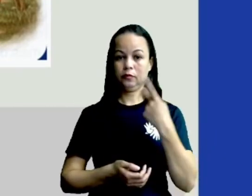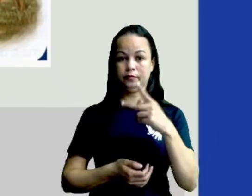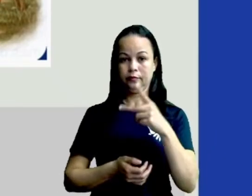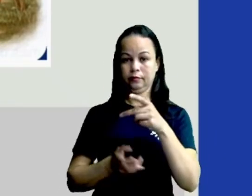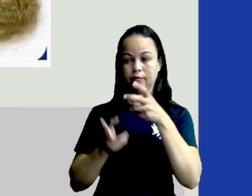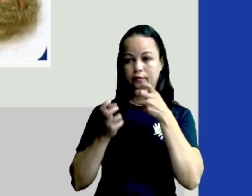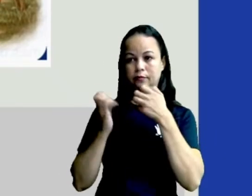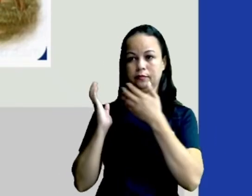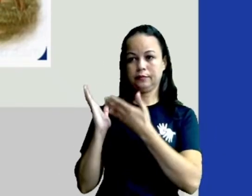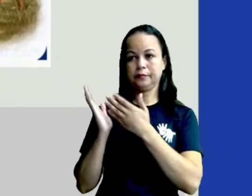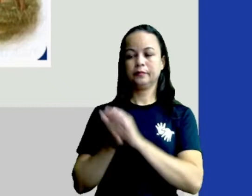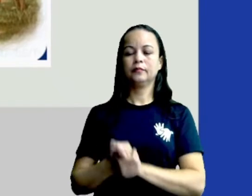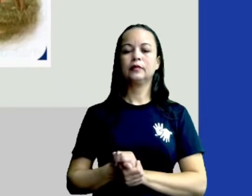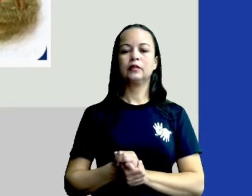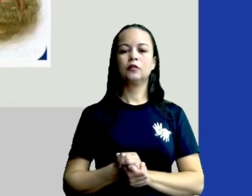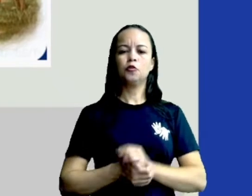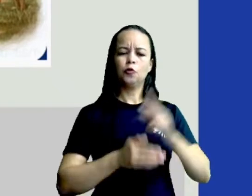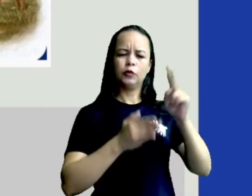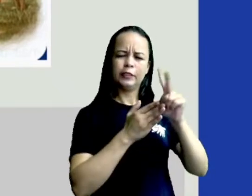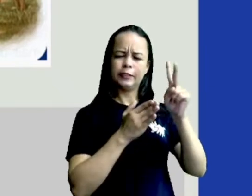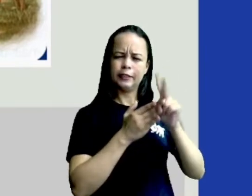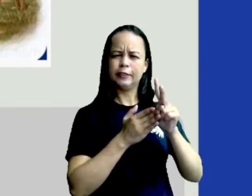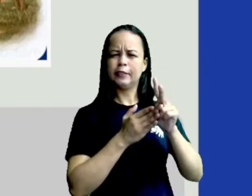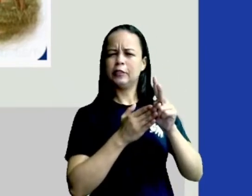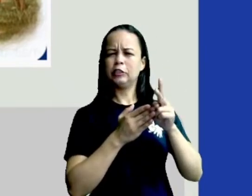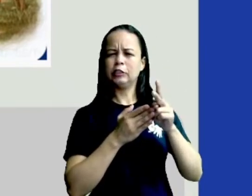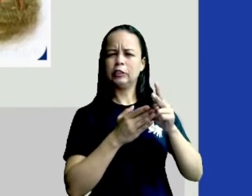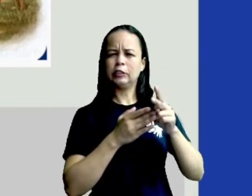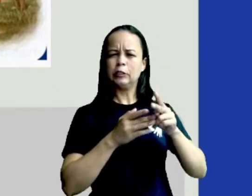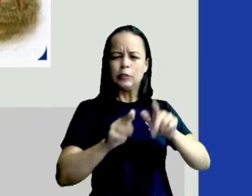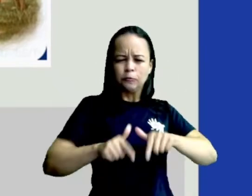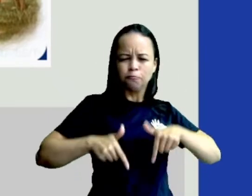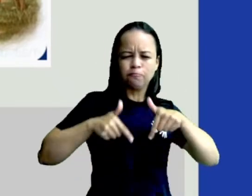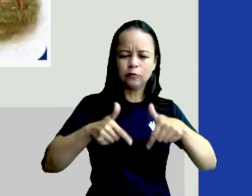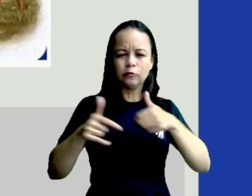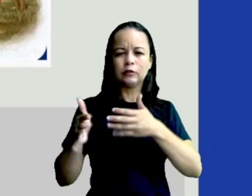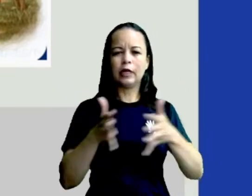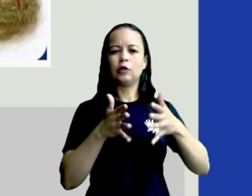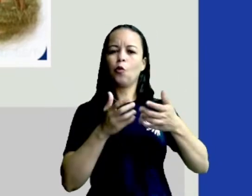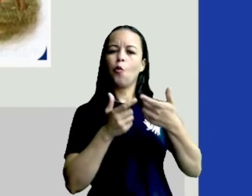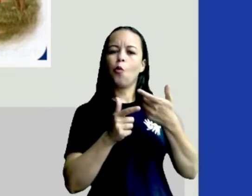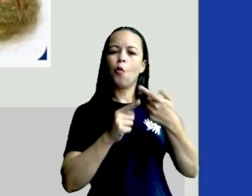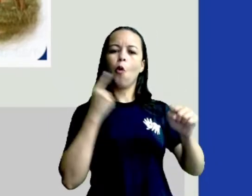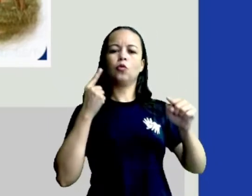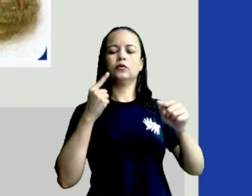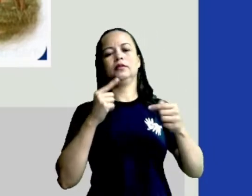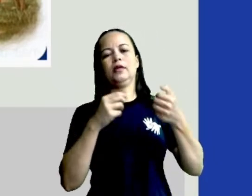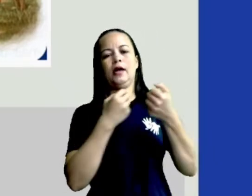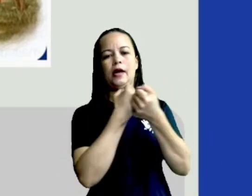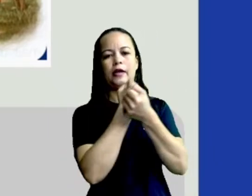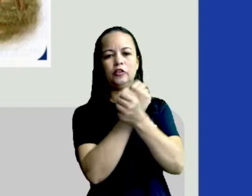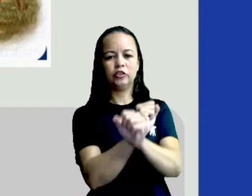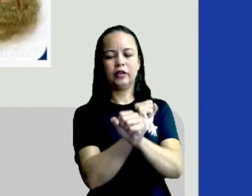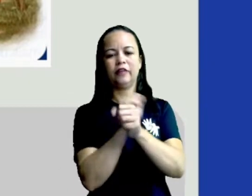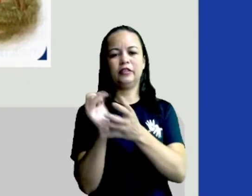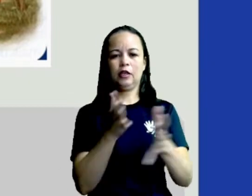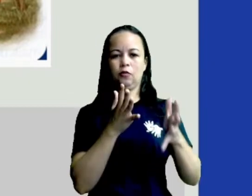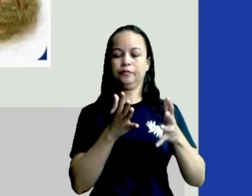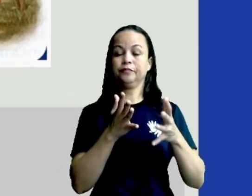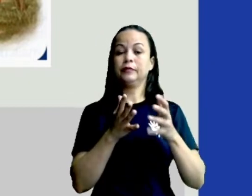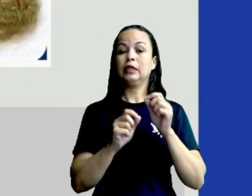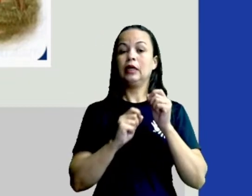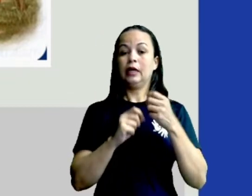agora. Ó. Os indígenas lutaram contra a escravidão e a perda de suas terras. Em